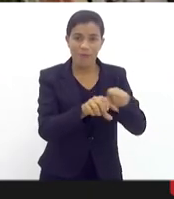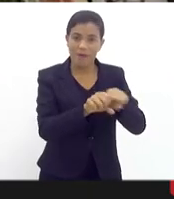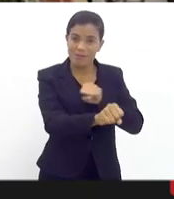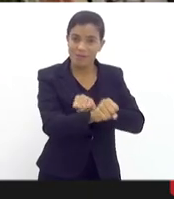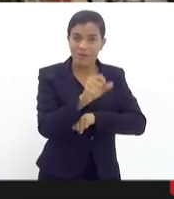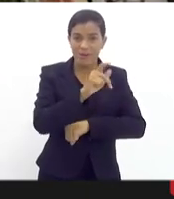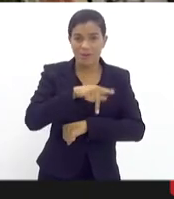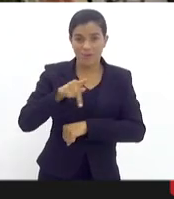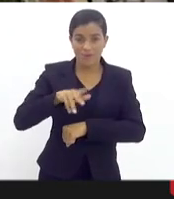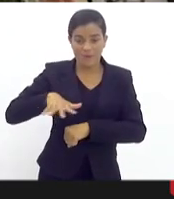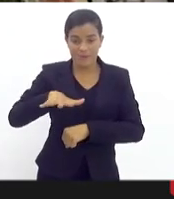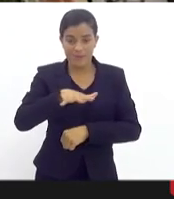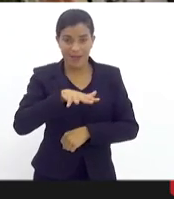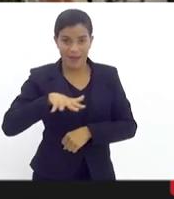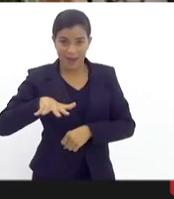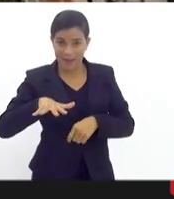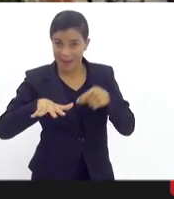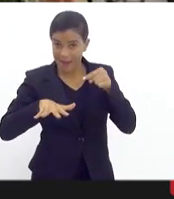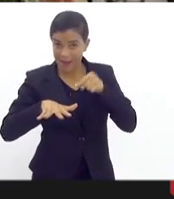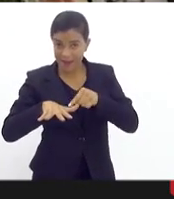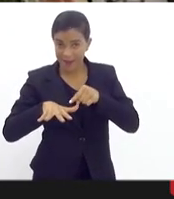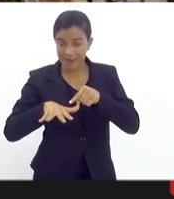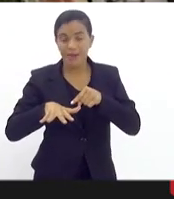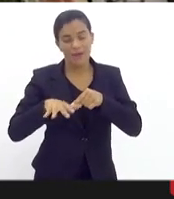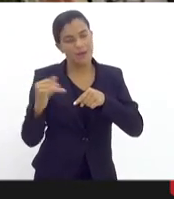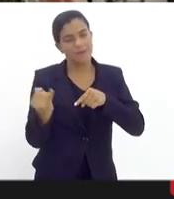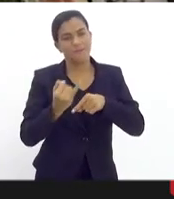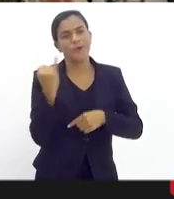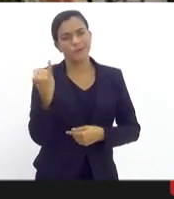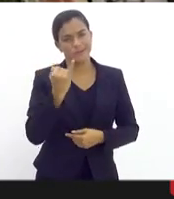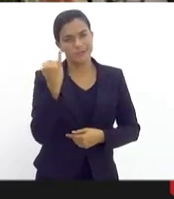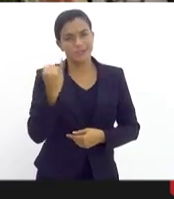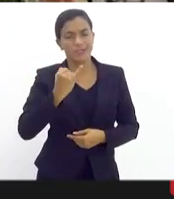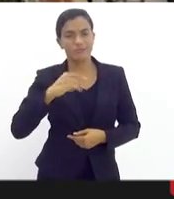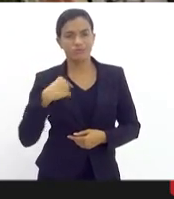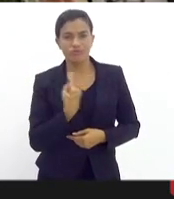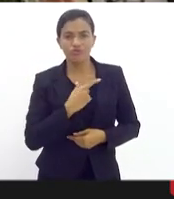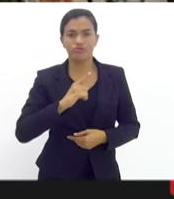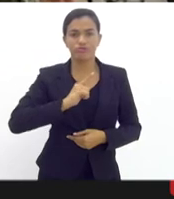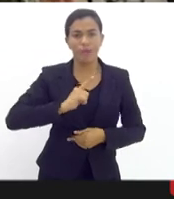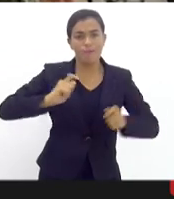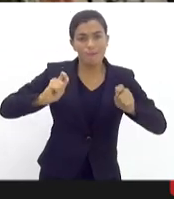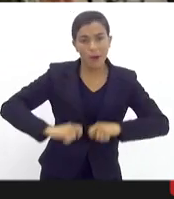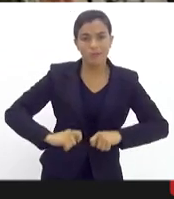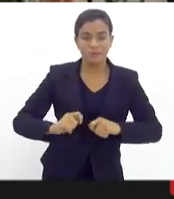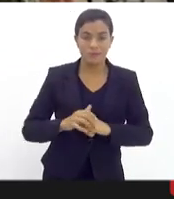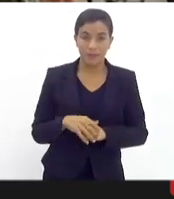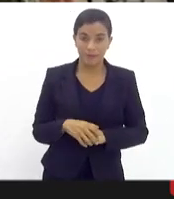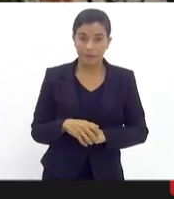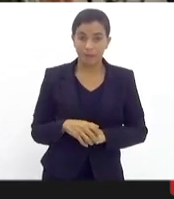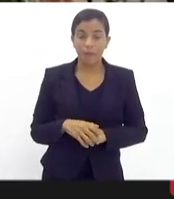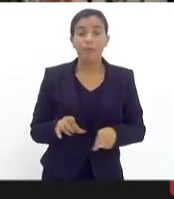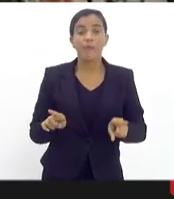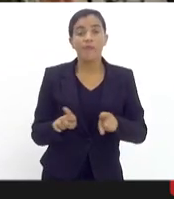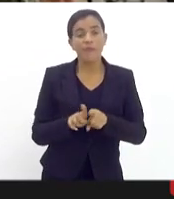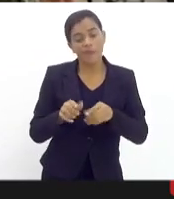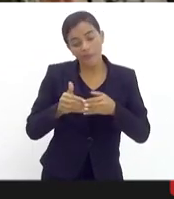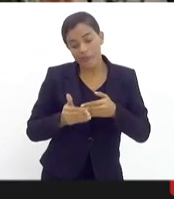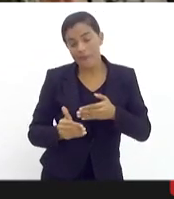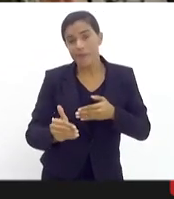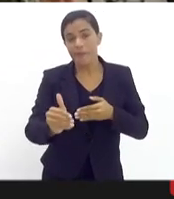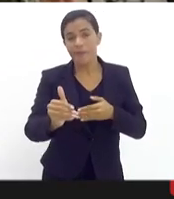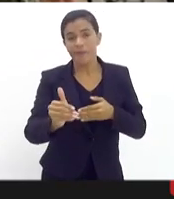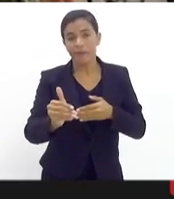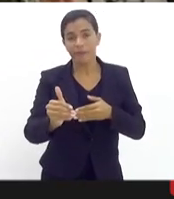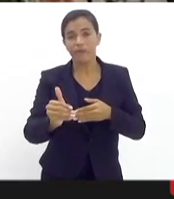professores nessa área. Né? É importante que a gente tenha essa possibilidade. Indo um pouco mais adiante,